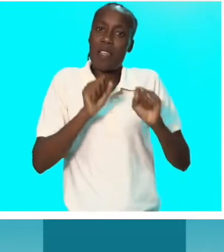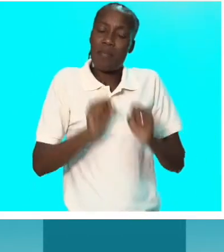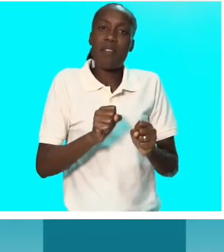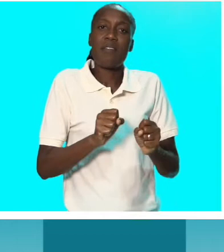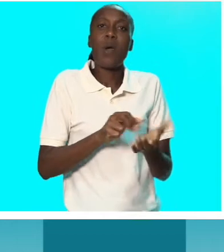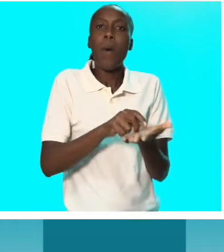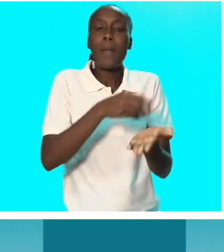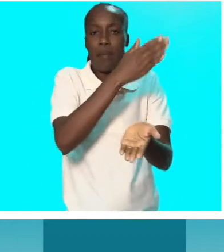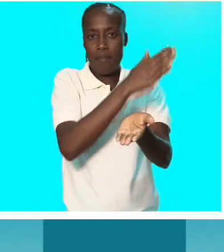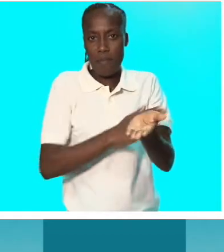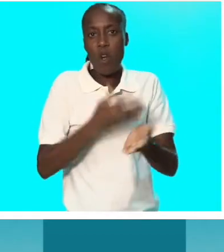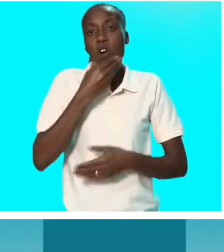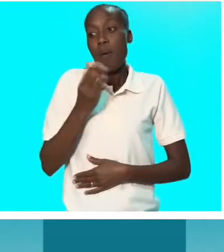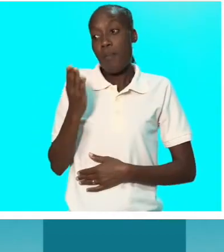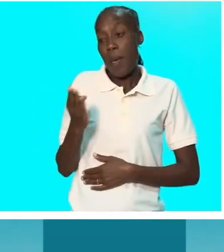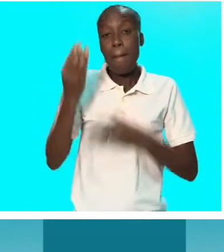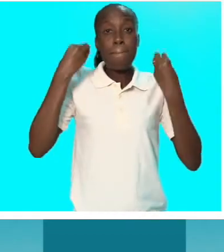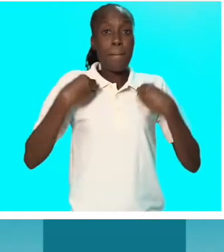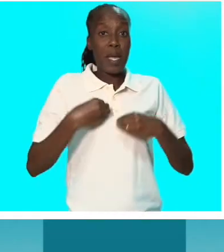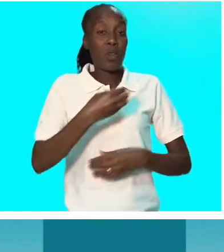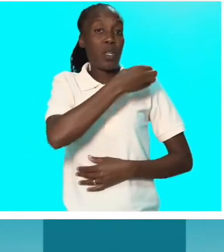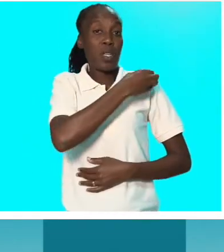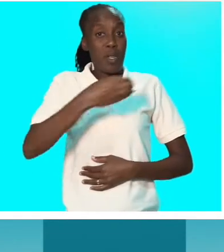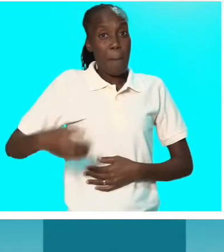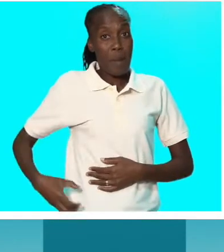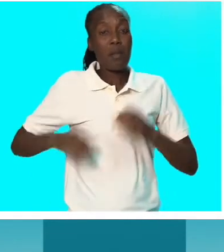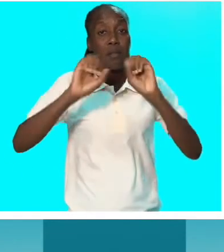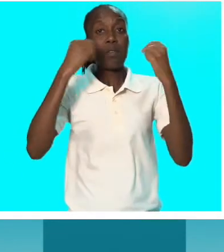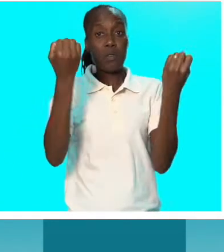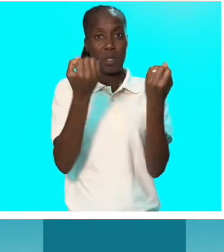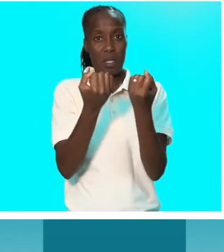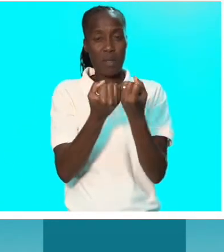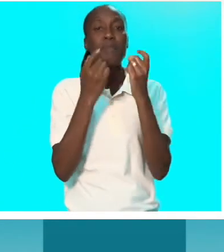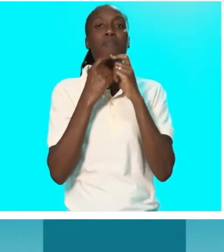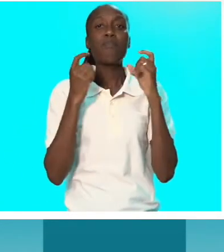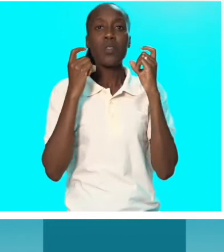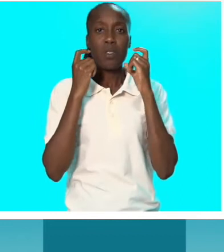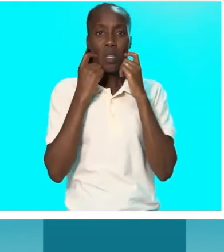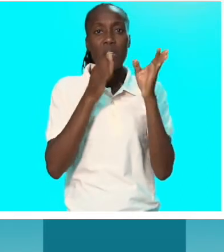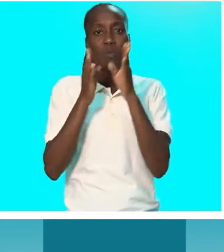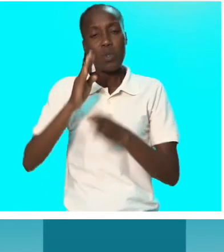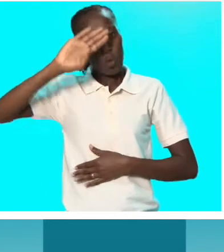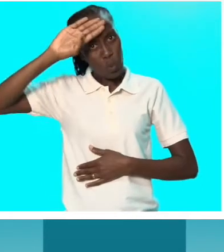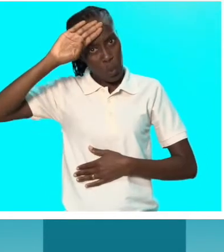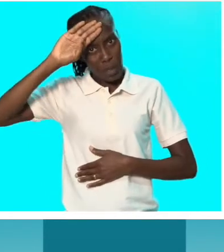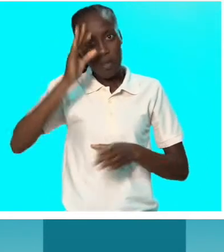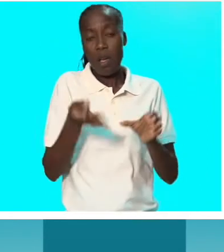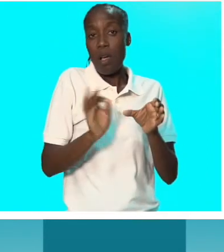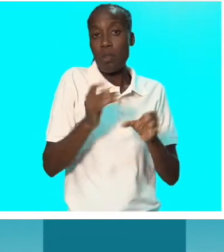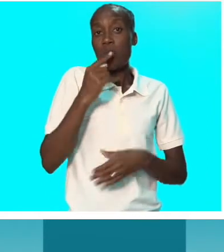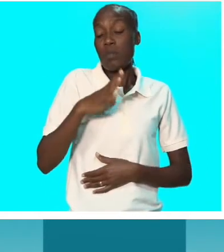perna. Armindo Tiago, médico e presidente da Amodhia, Associação Moçambicana de